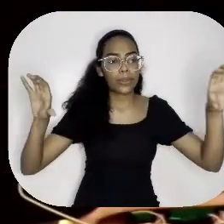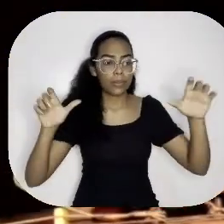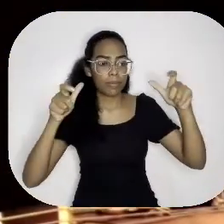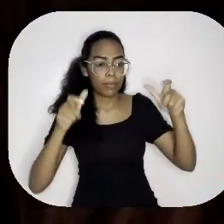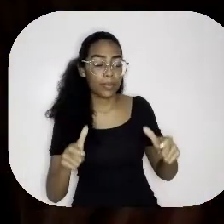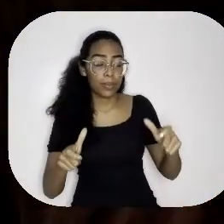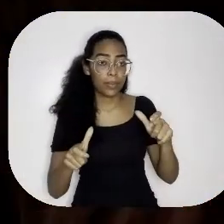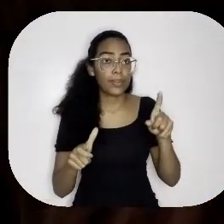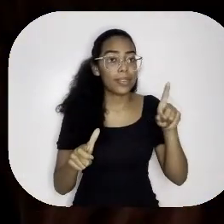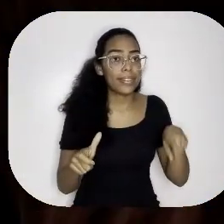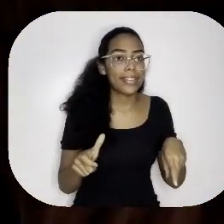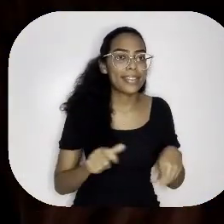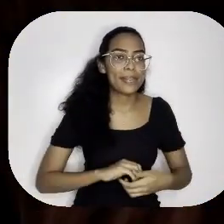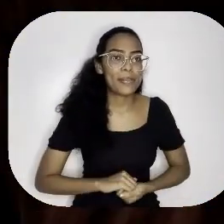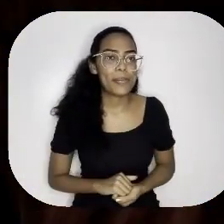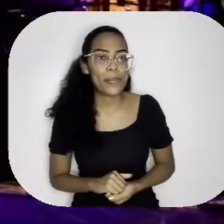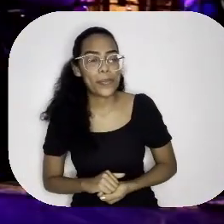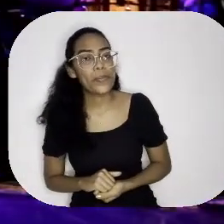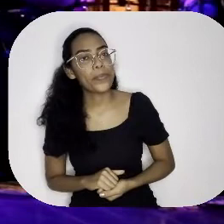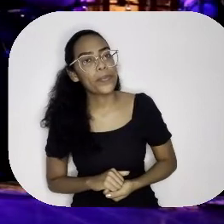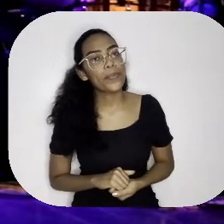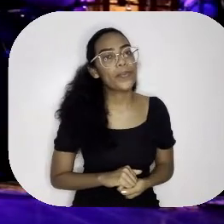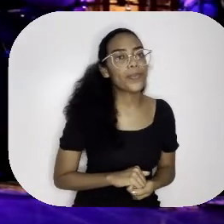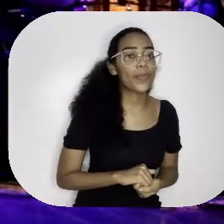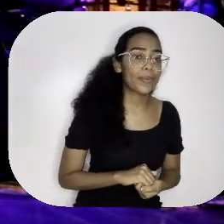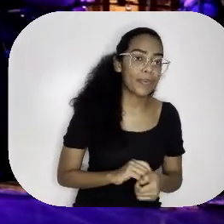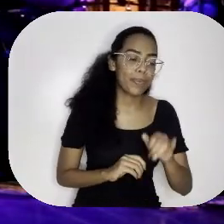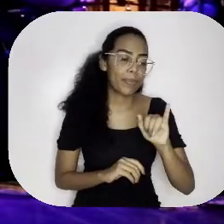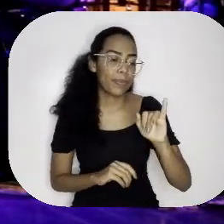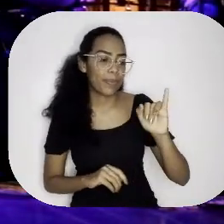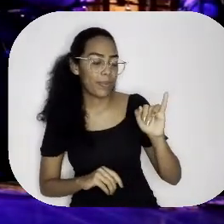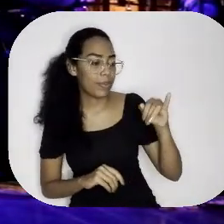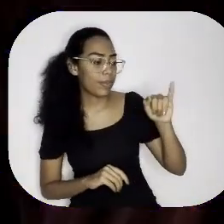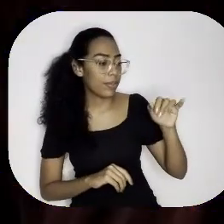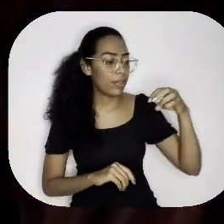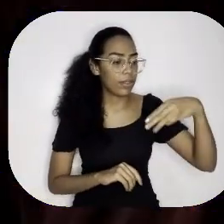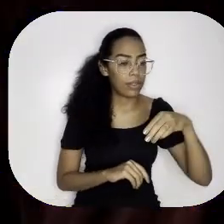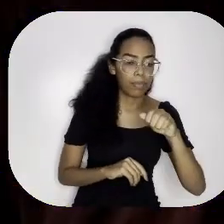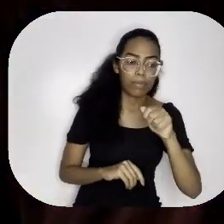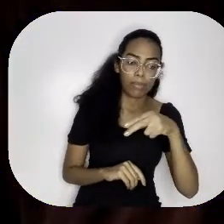que a canção. Iemanjá é amar. Você,